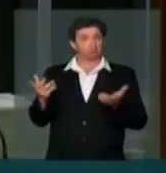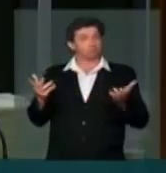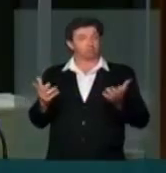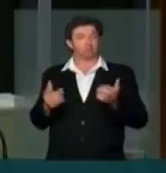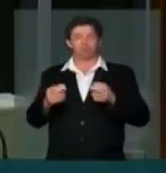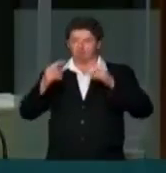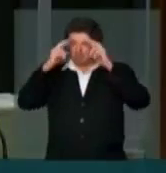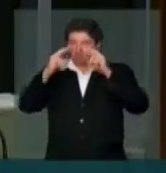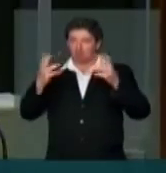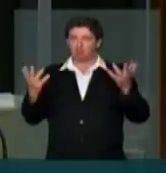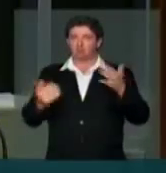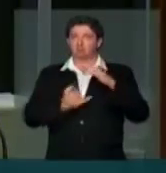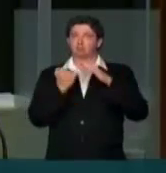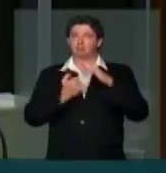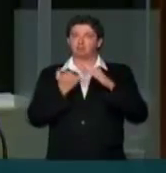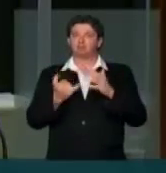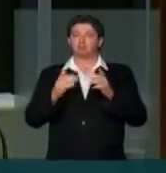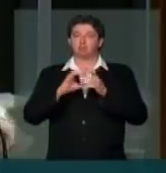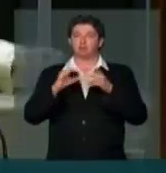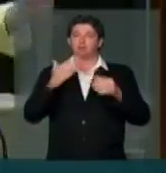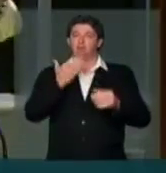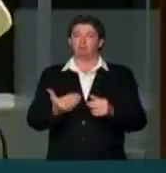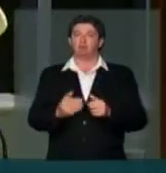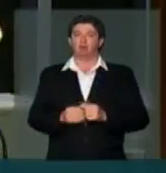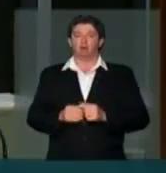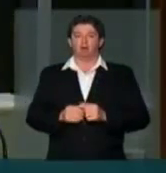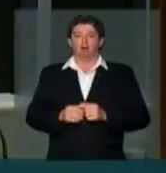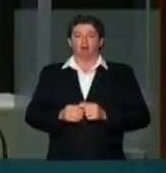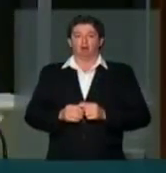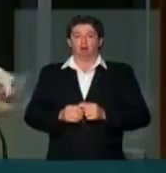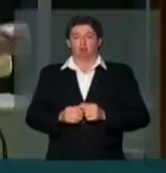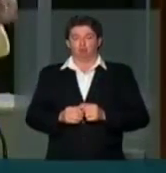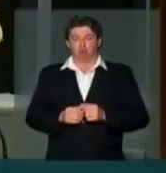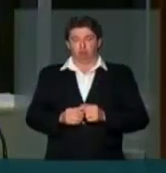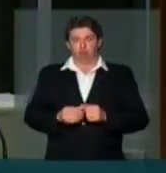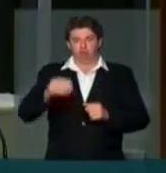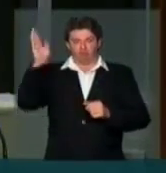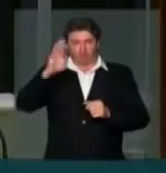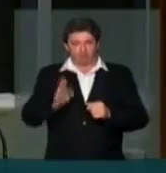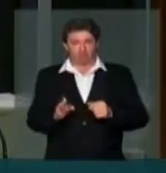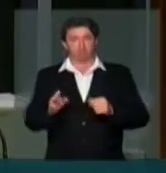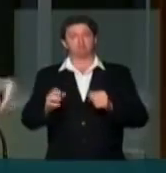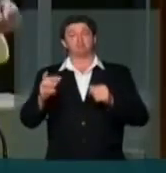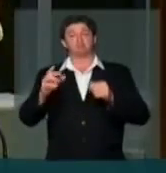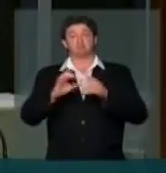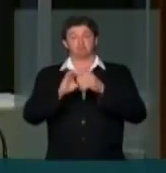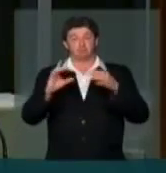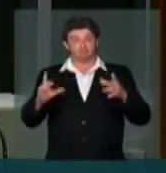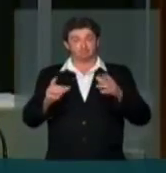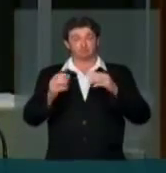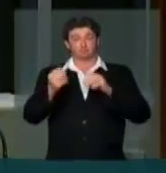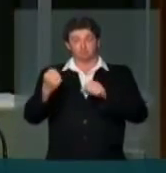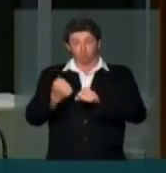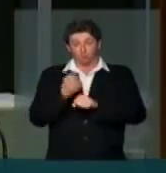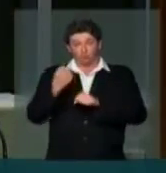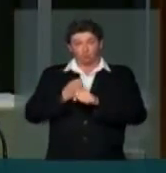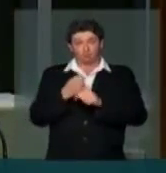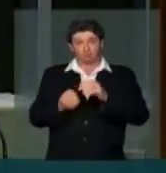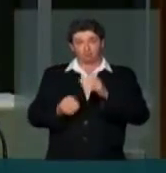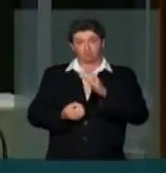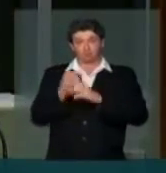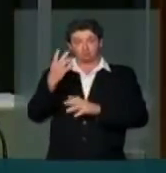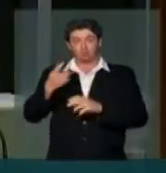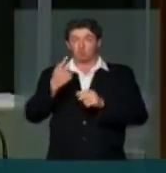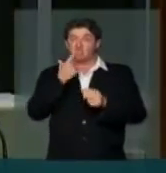Quero respeito às instituições democráticas, quero que este país, cuja democracia foi construída com